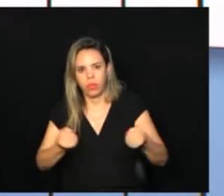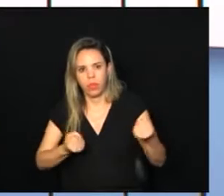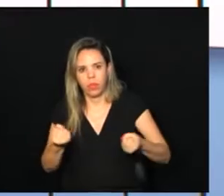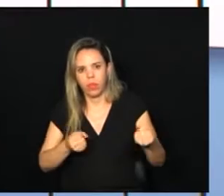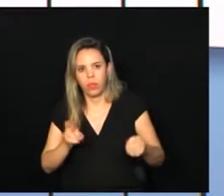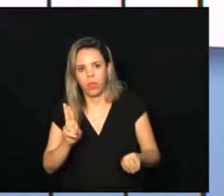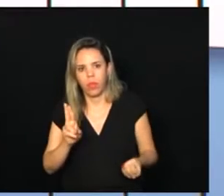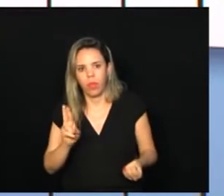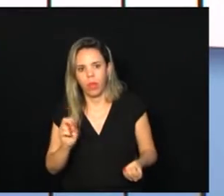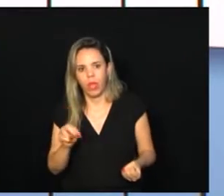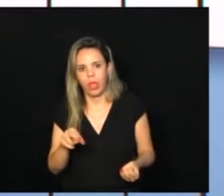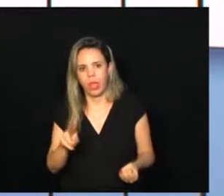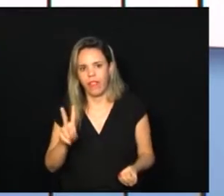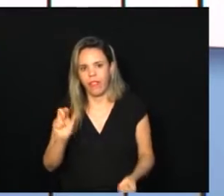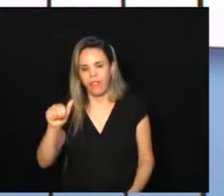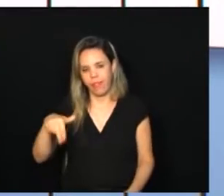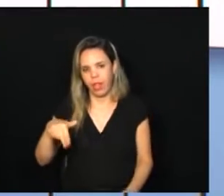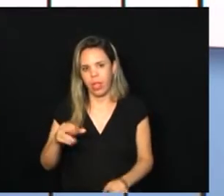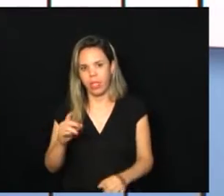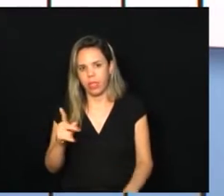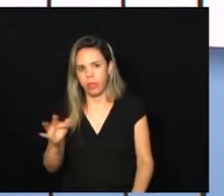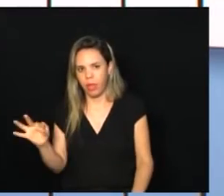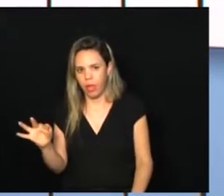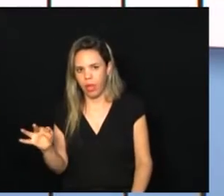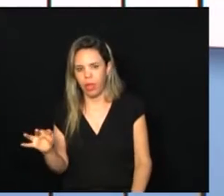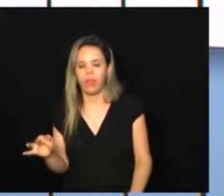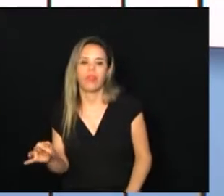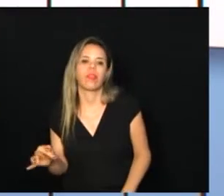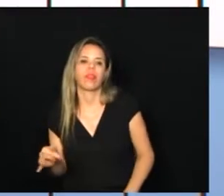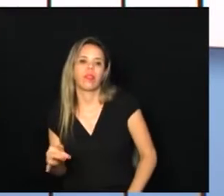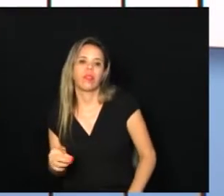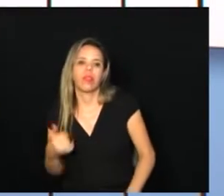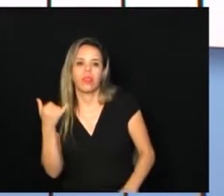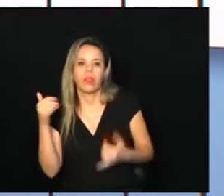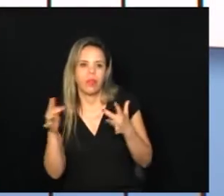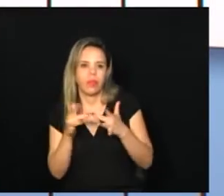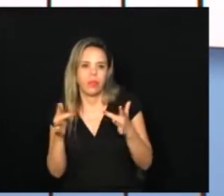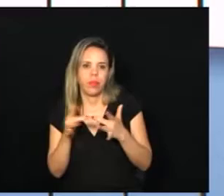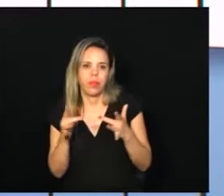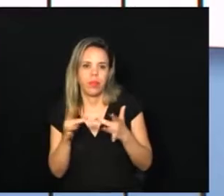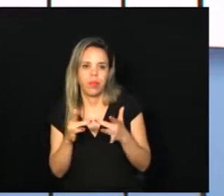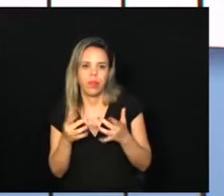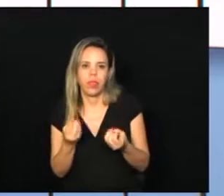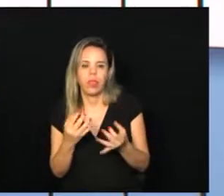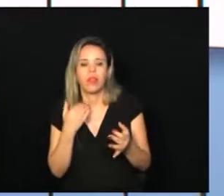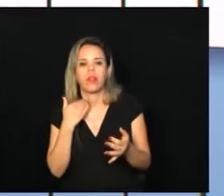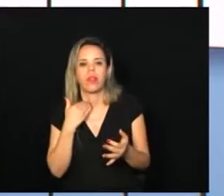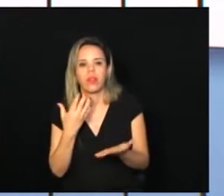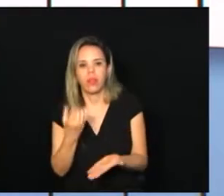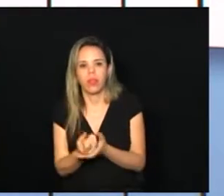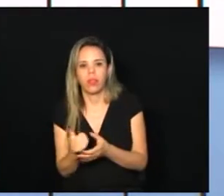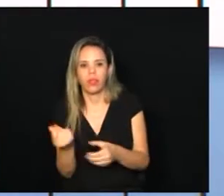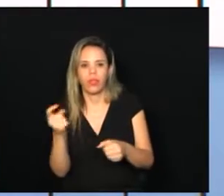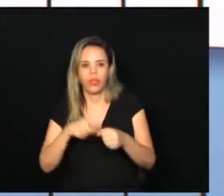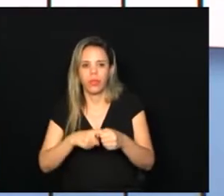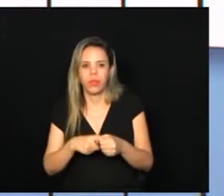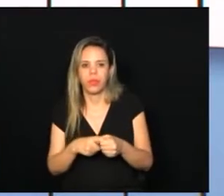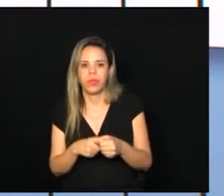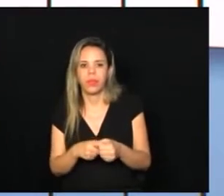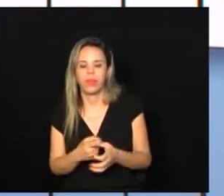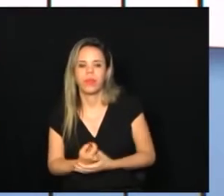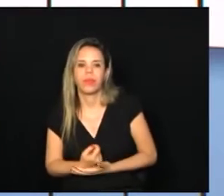do Renavan, CPF do proprietário, o telefone de contato e dados bancários para o depósito do valor a